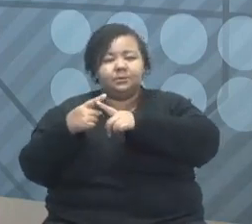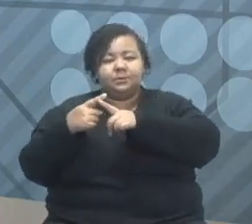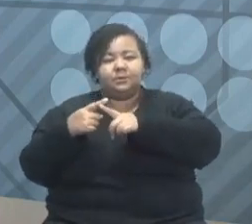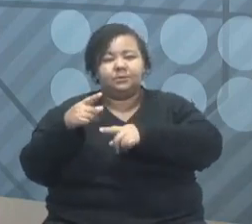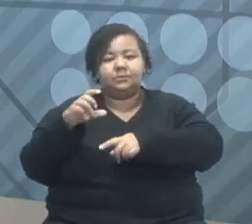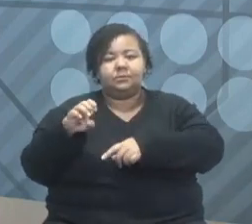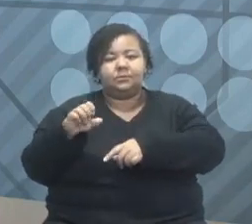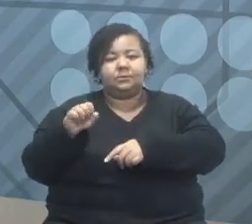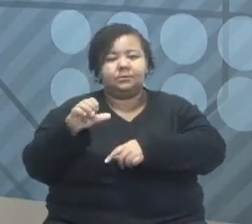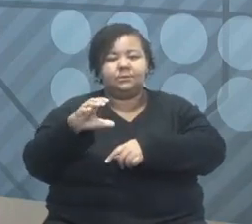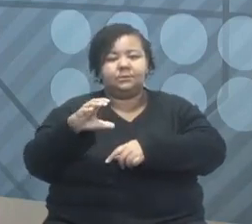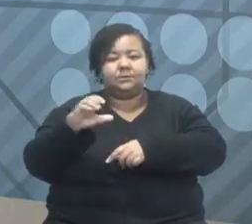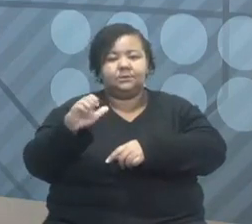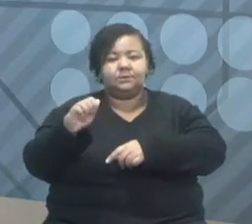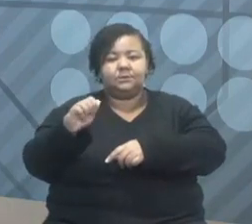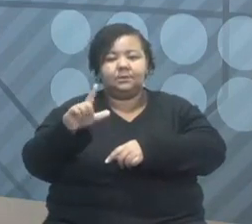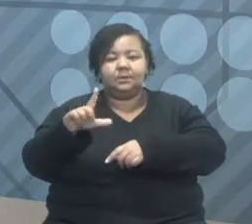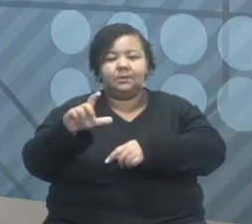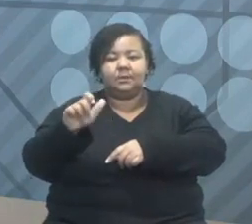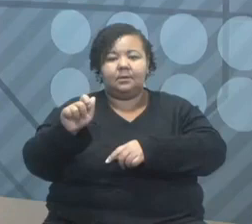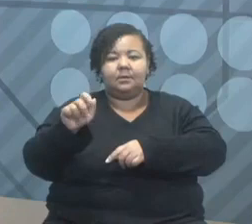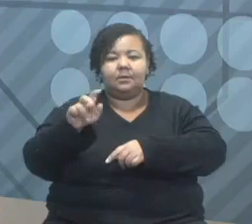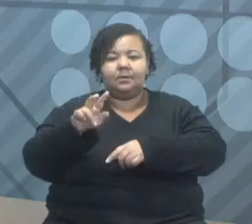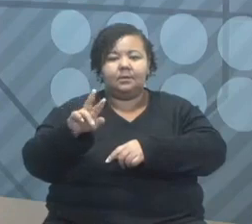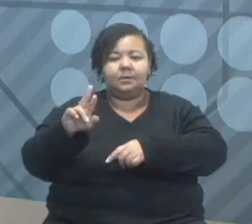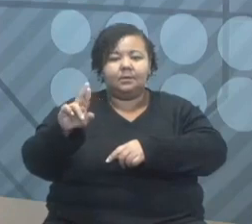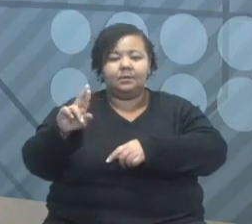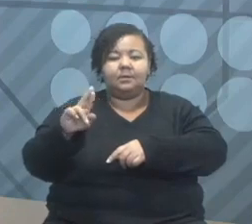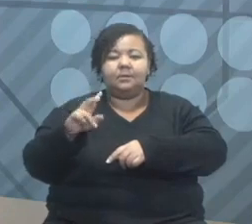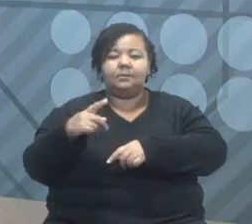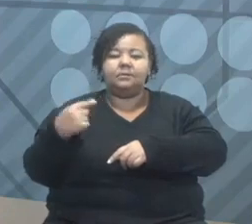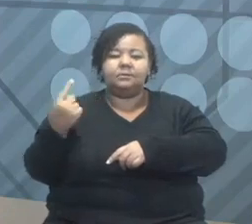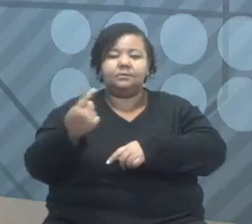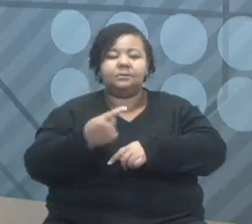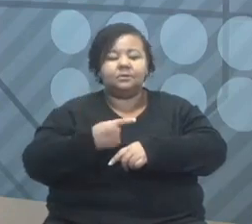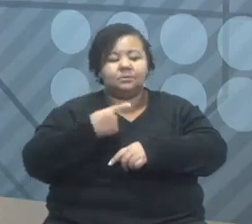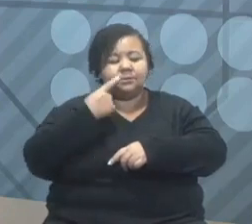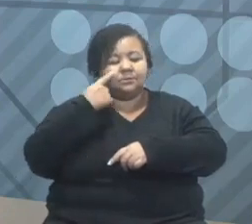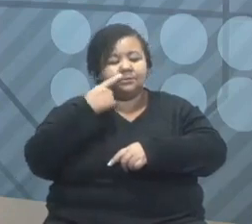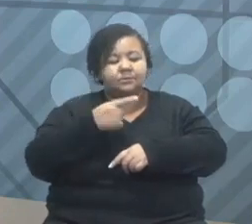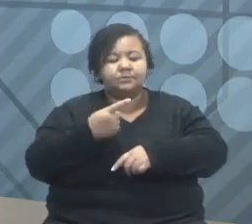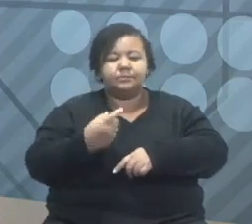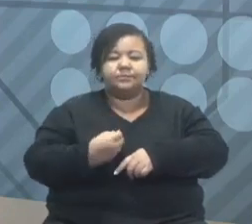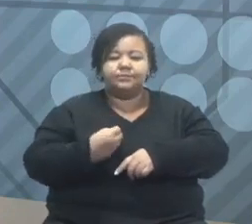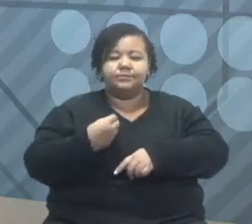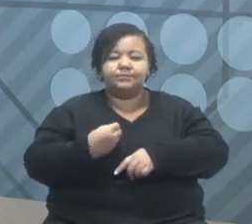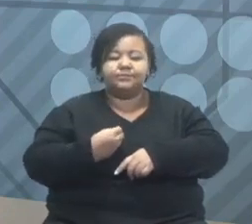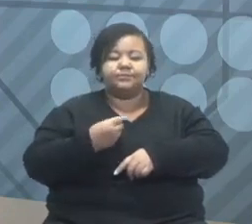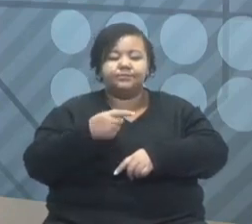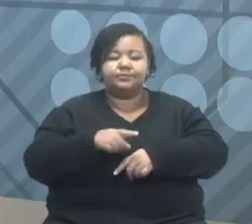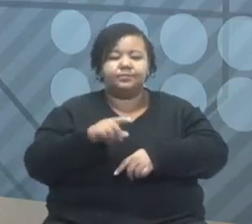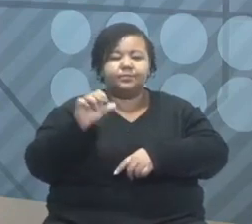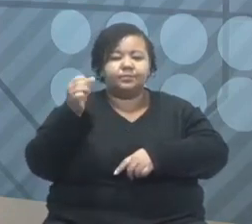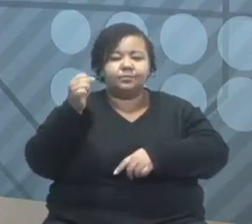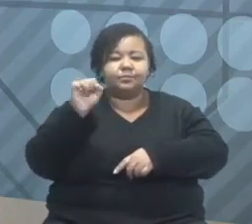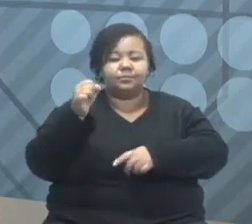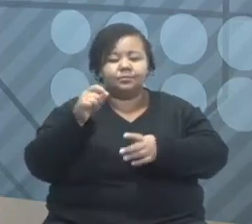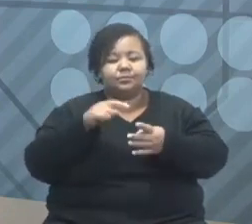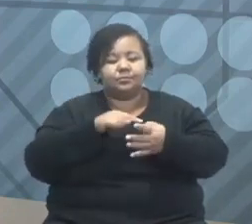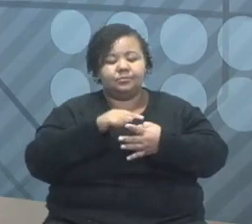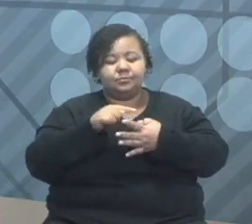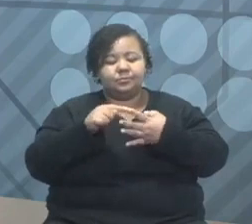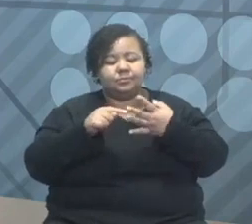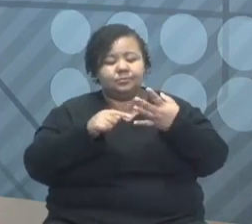Então, essas operações, elas têm que ser satisfeitas. E temos que verificar a existência desses 8